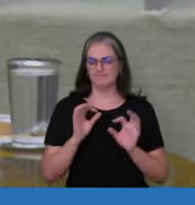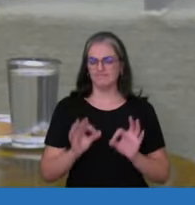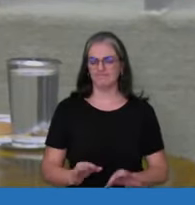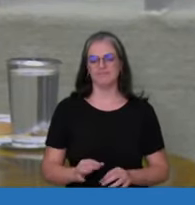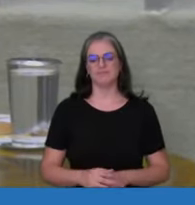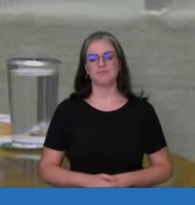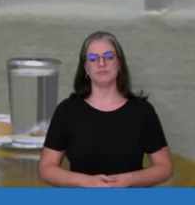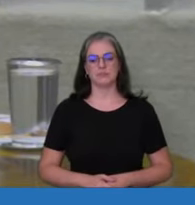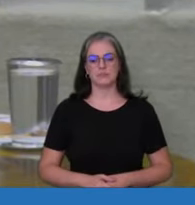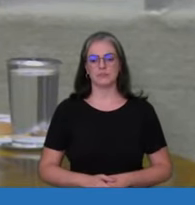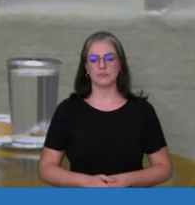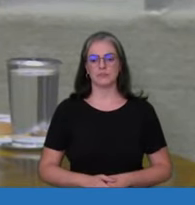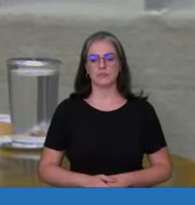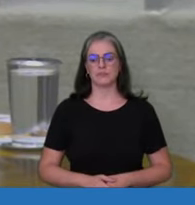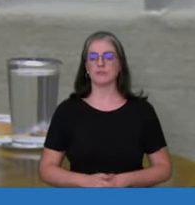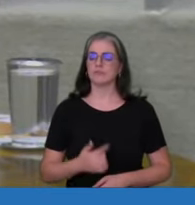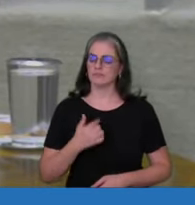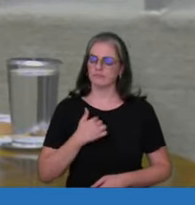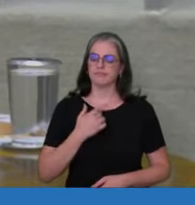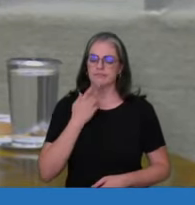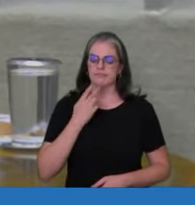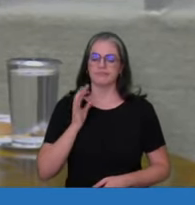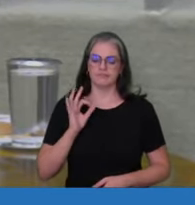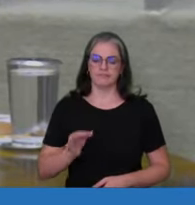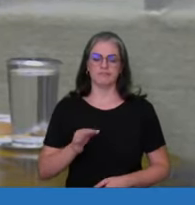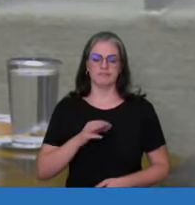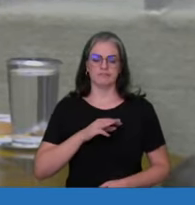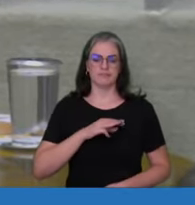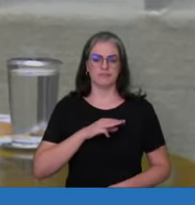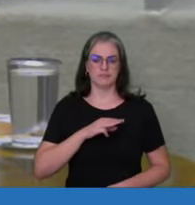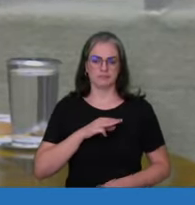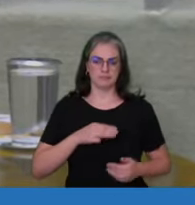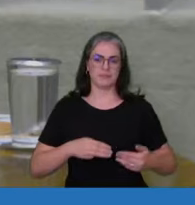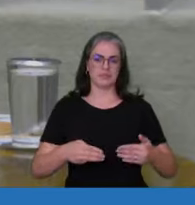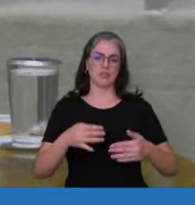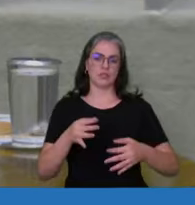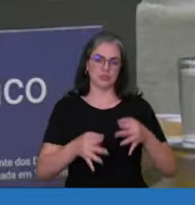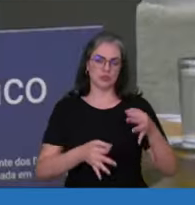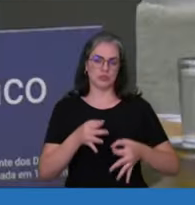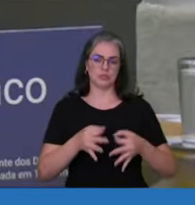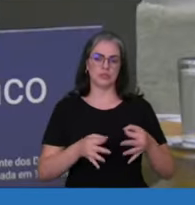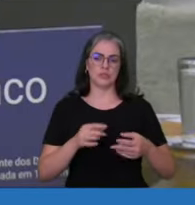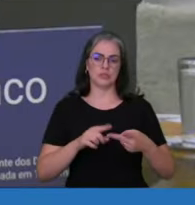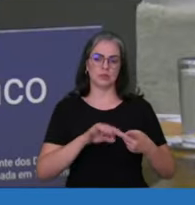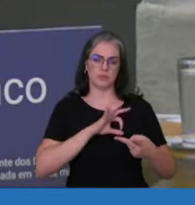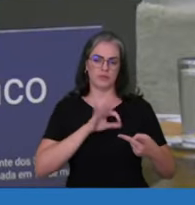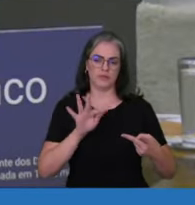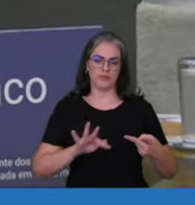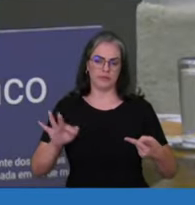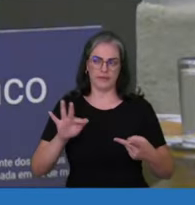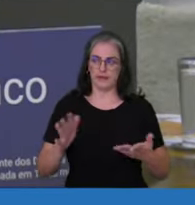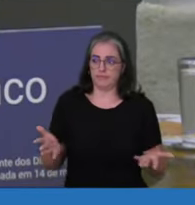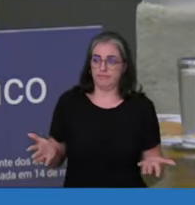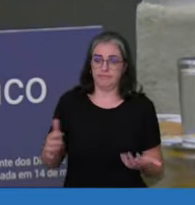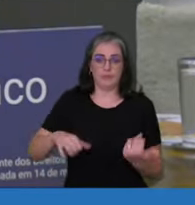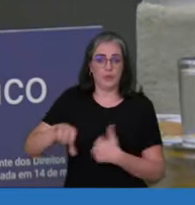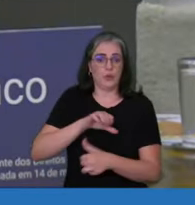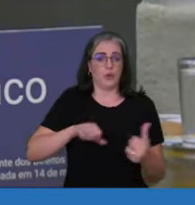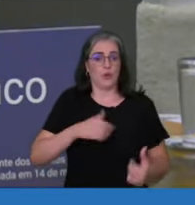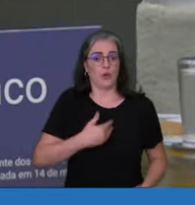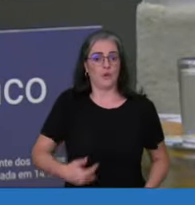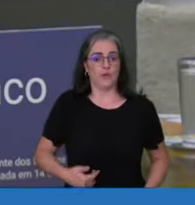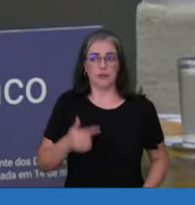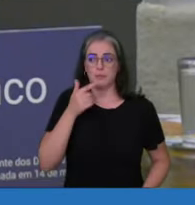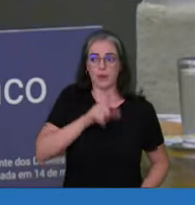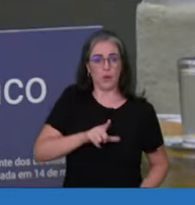reconhecer aqui o papel do Ministério da Justiça e da Polícia Federal. Foi preciso mudar o governo federal para que a gente pudesse